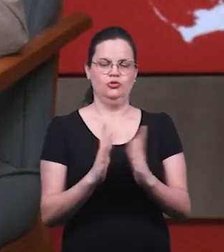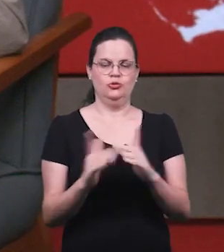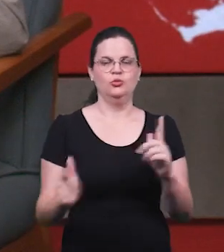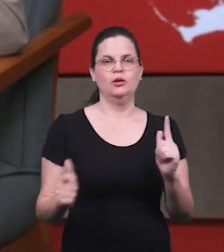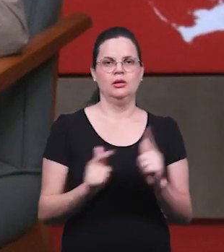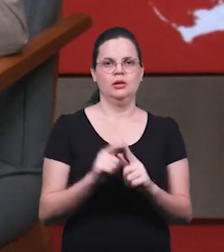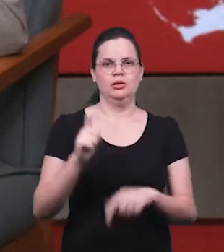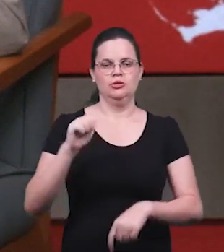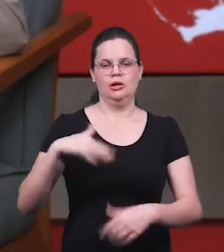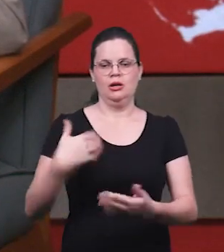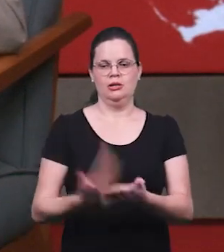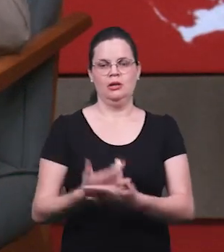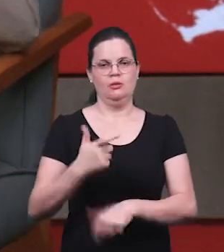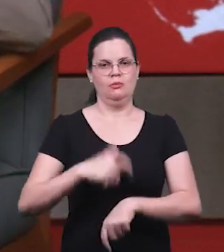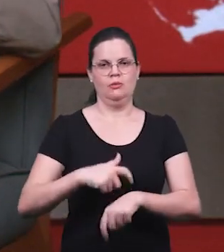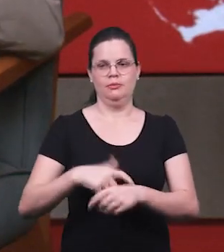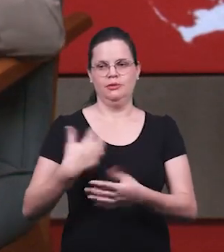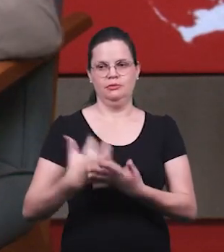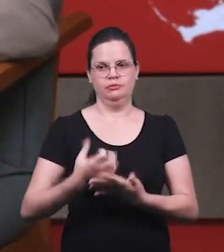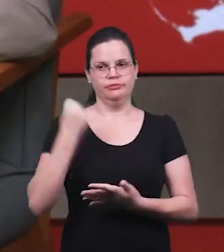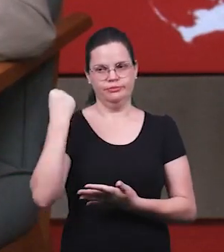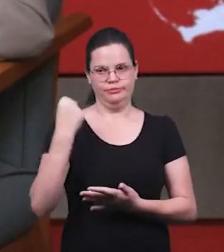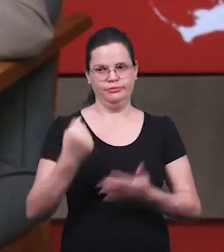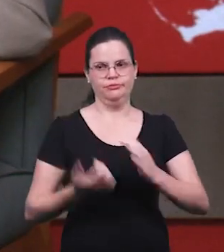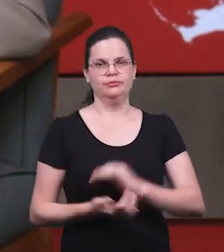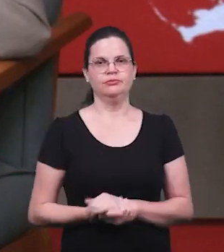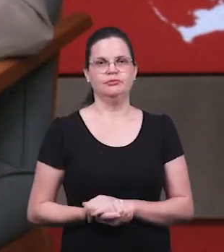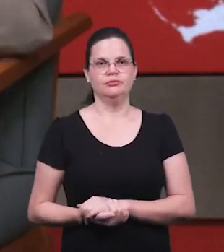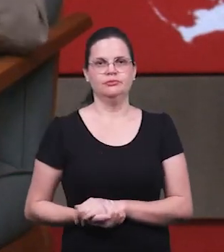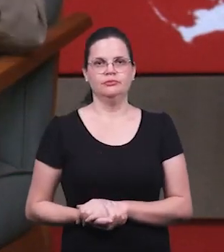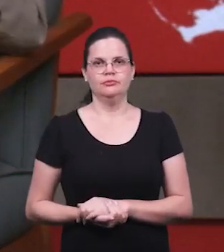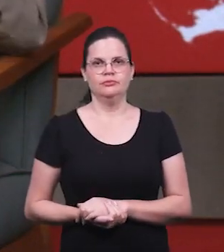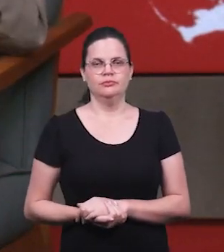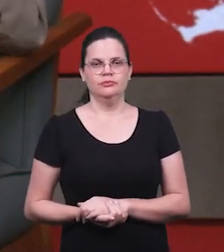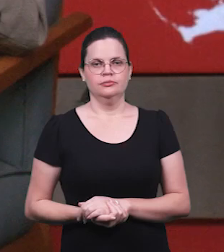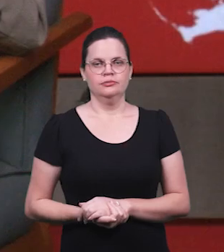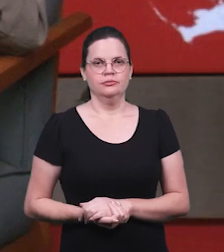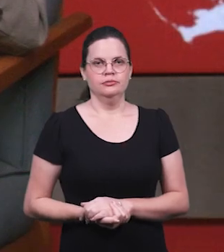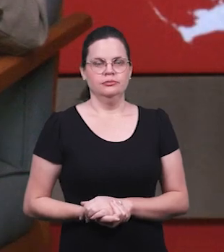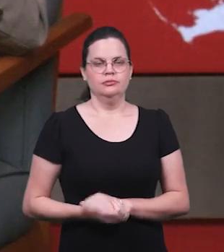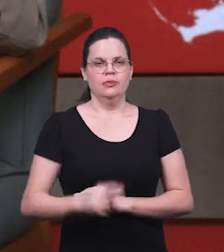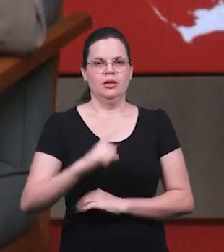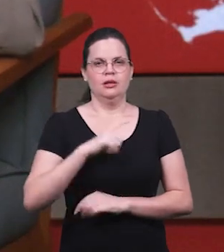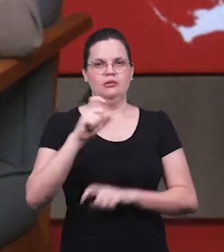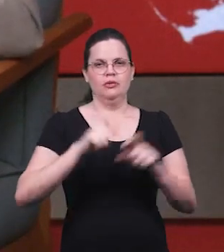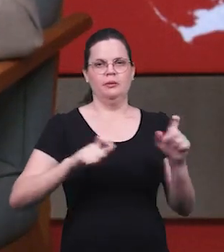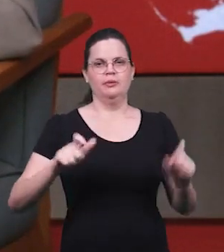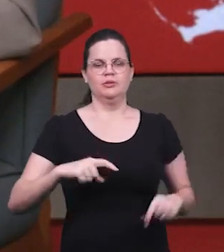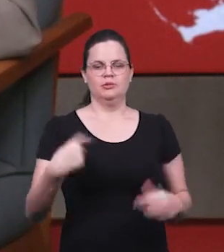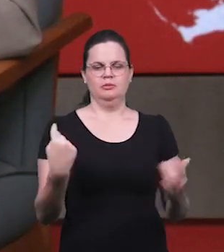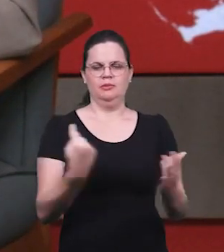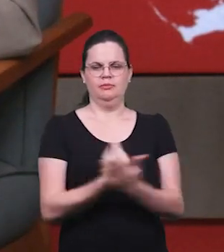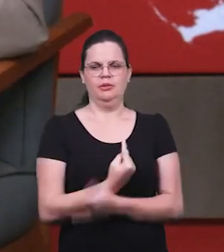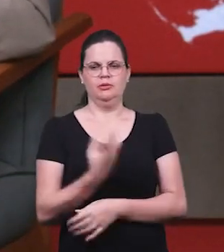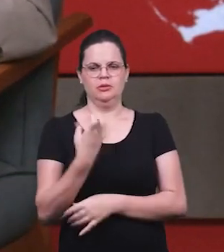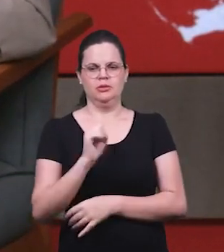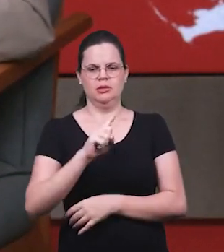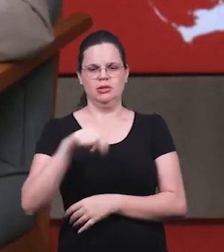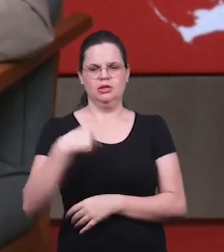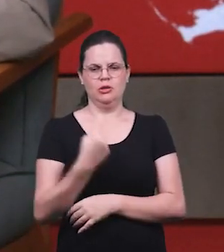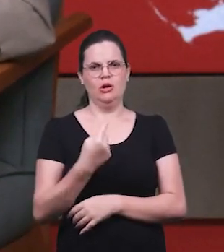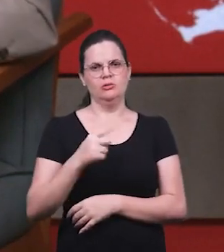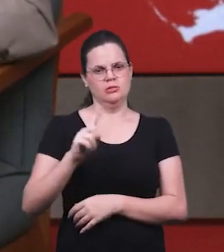igreja até o arrebatamento. Até o arrebatamento. Alguém esses dias me perguntou se nós